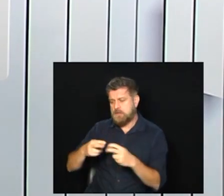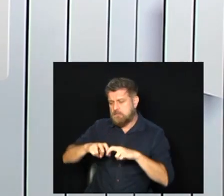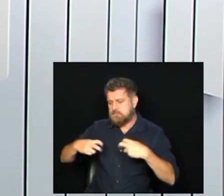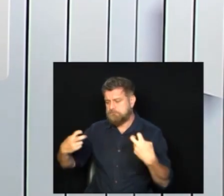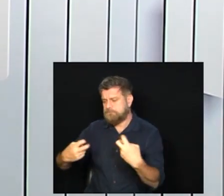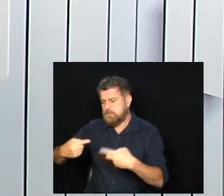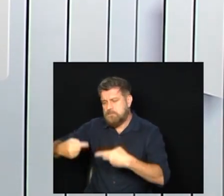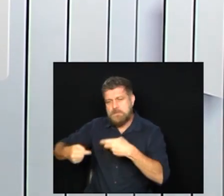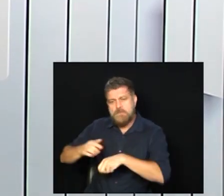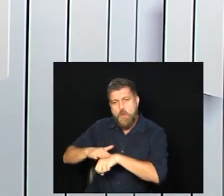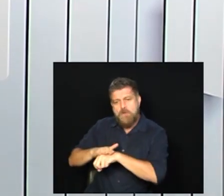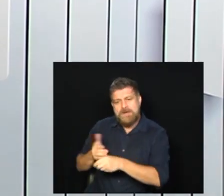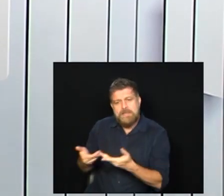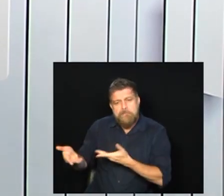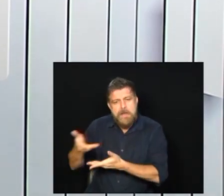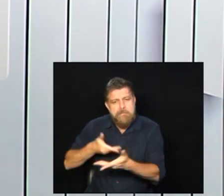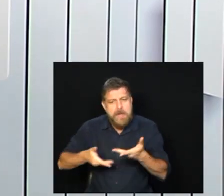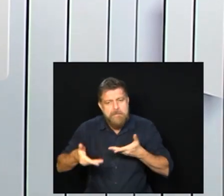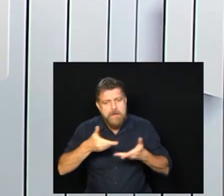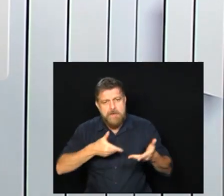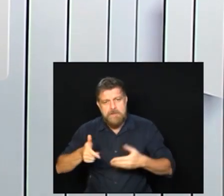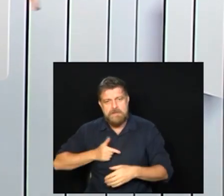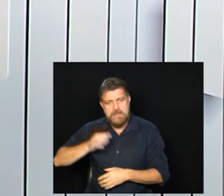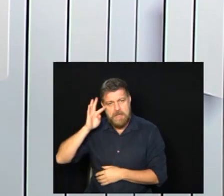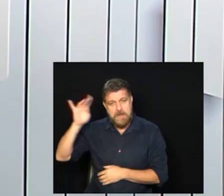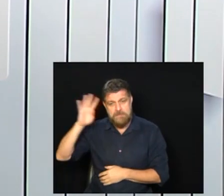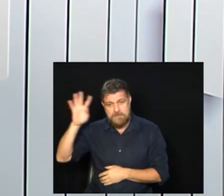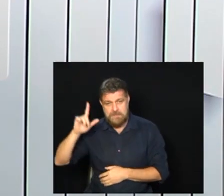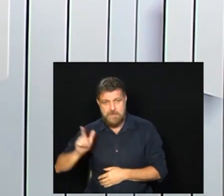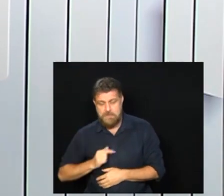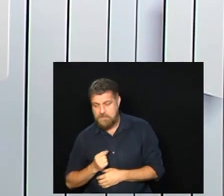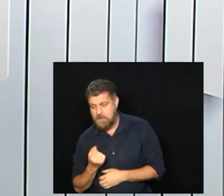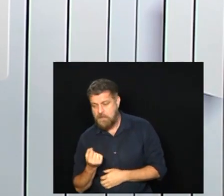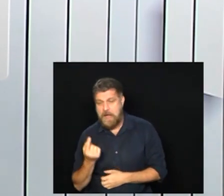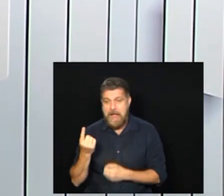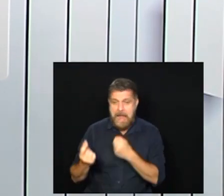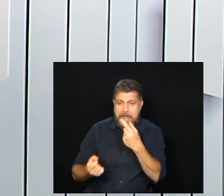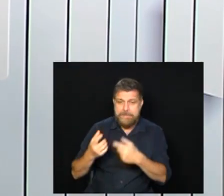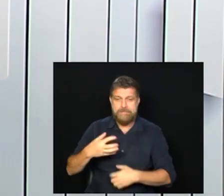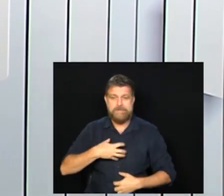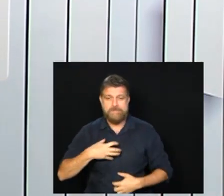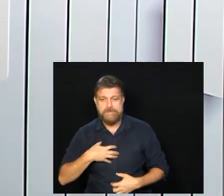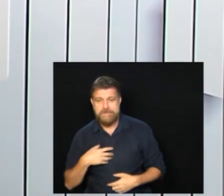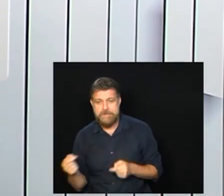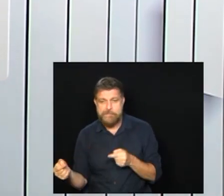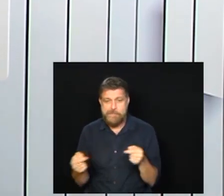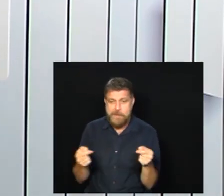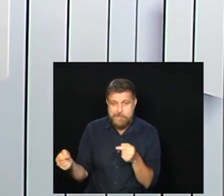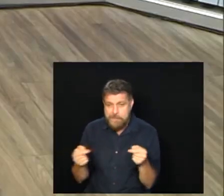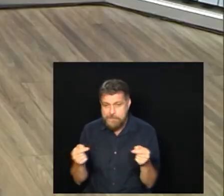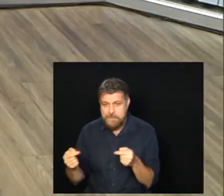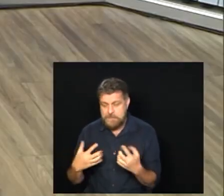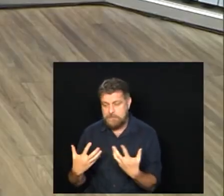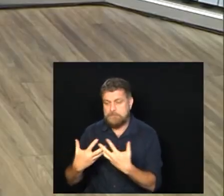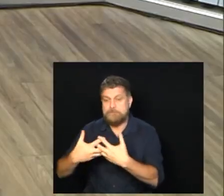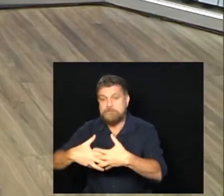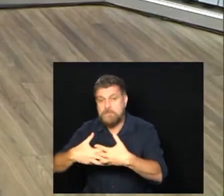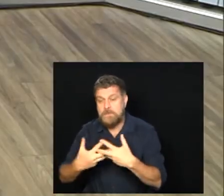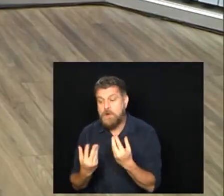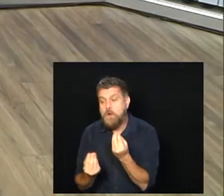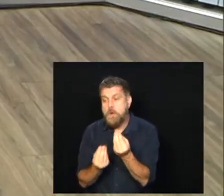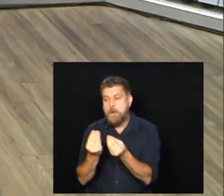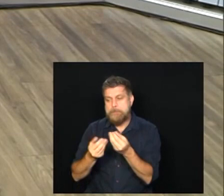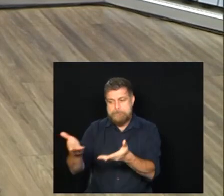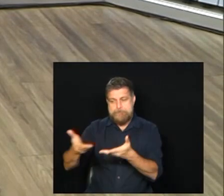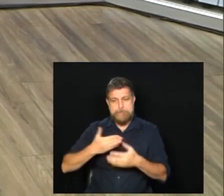conversam bastante? É todo mundo na mesma filosofia ou cada um é de uma maneira e aí tem que entrar num consenso? Seja bem-vinda